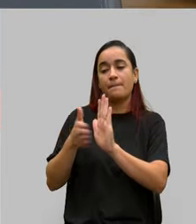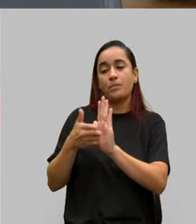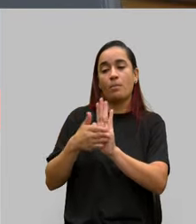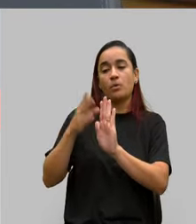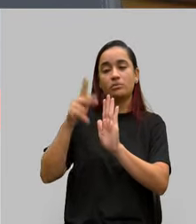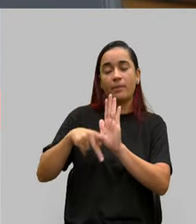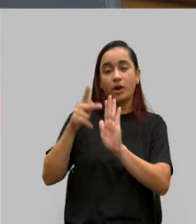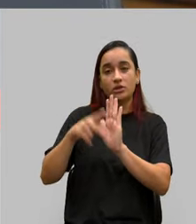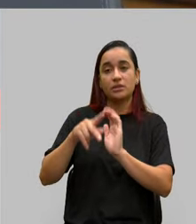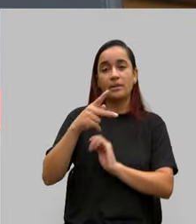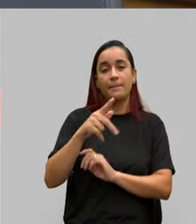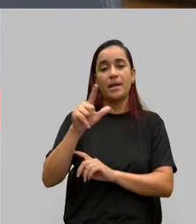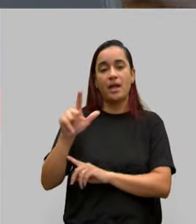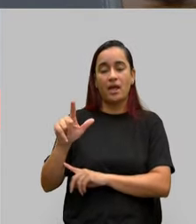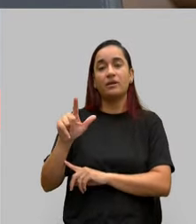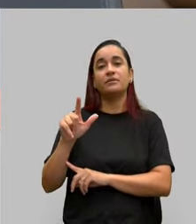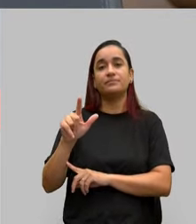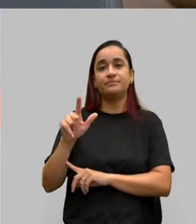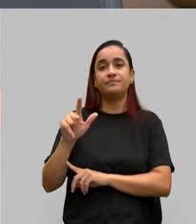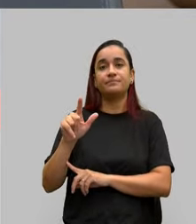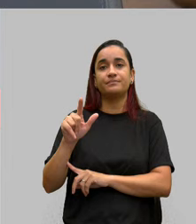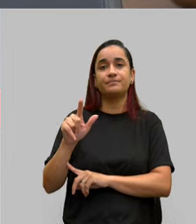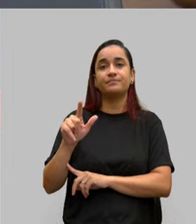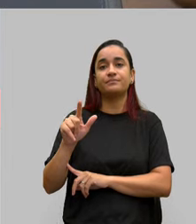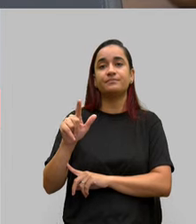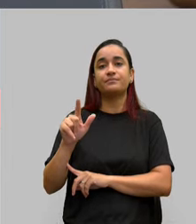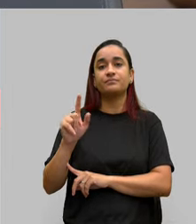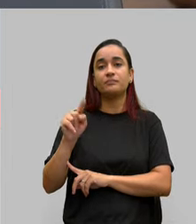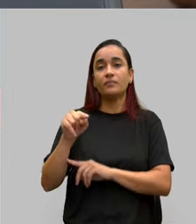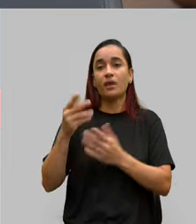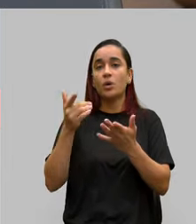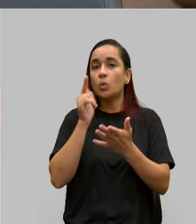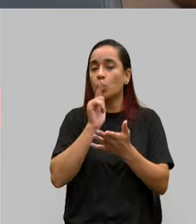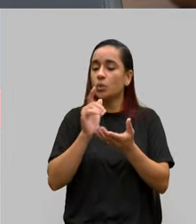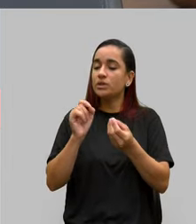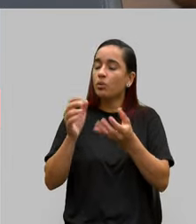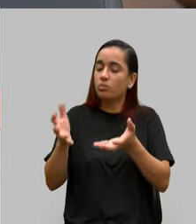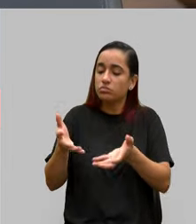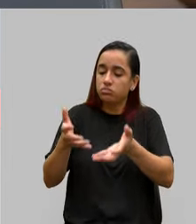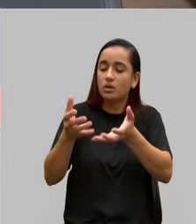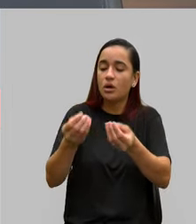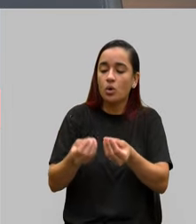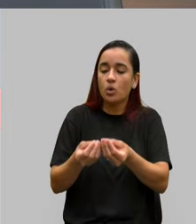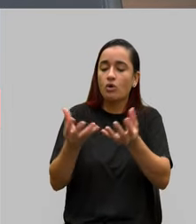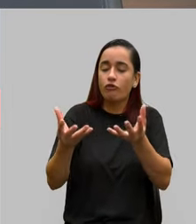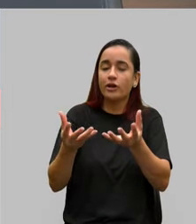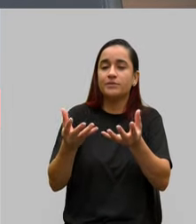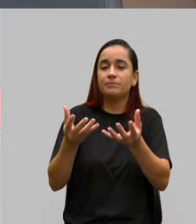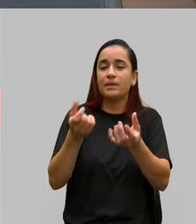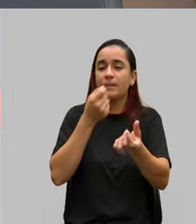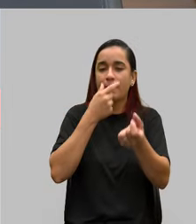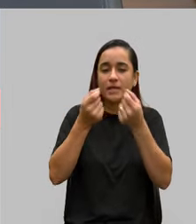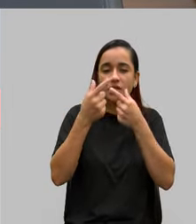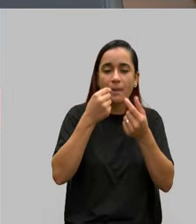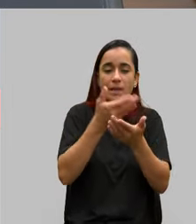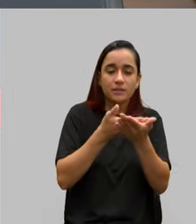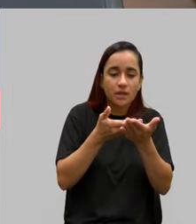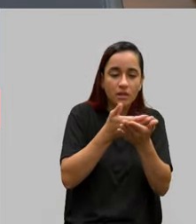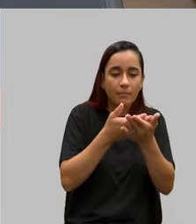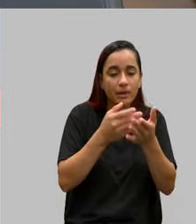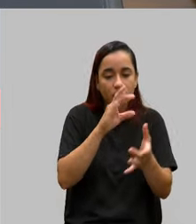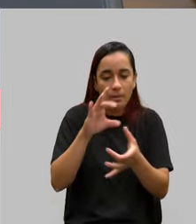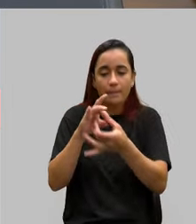pl eh que disciplina né o fornecimento de medicamentos à base de